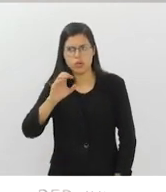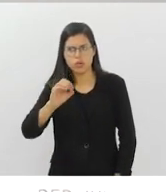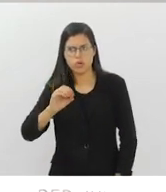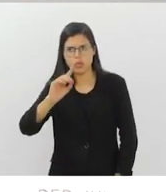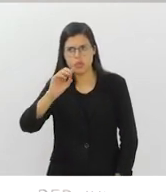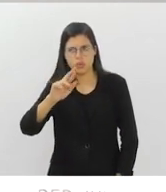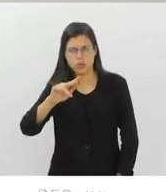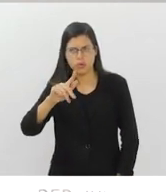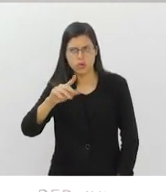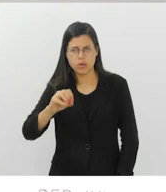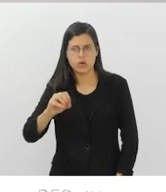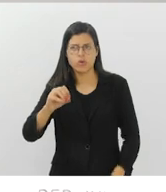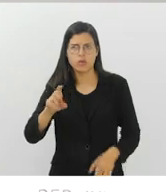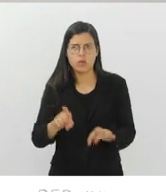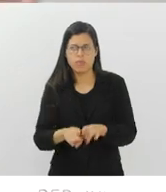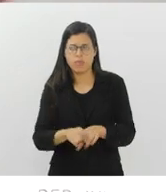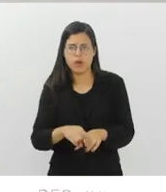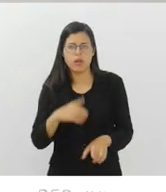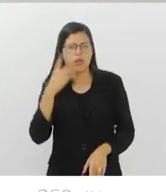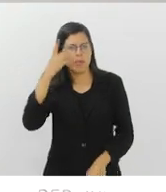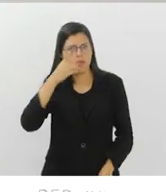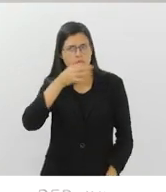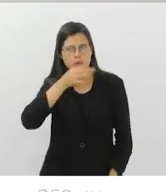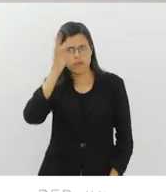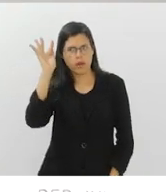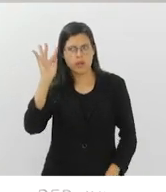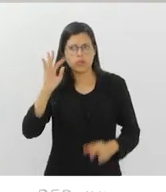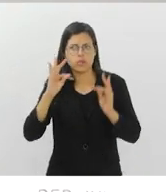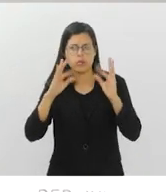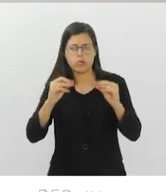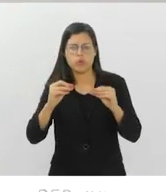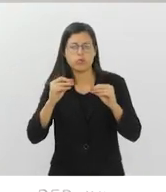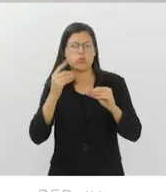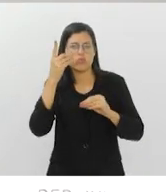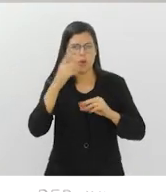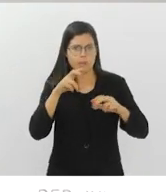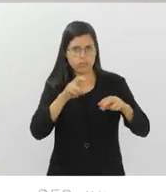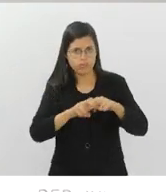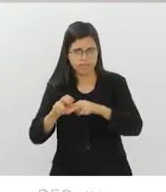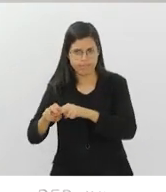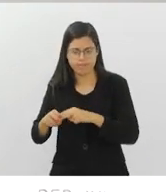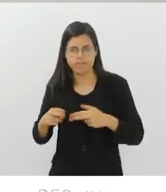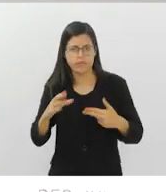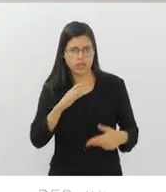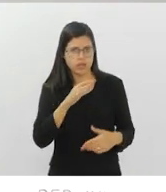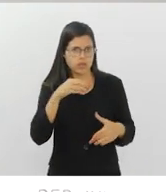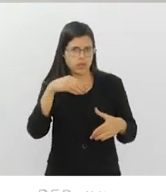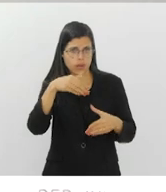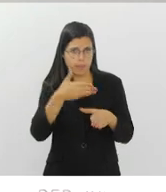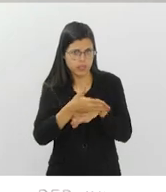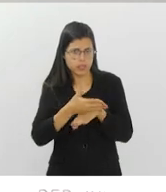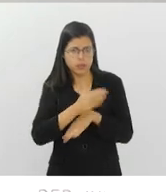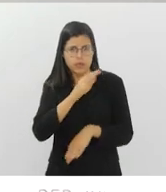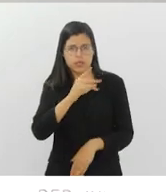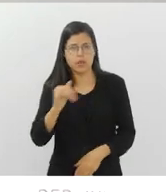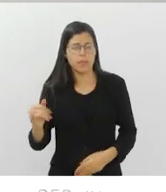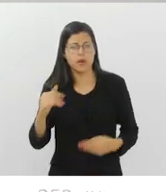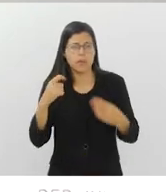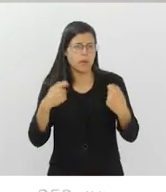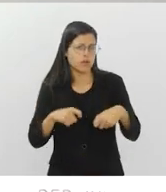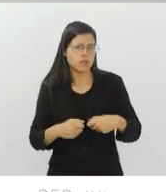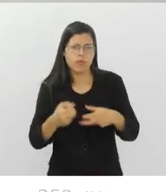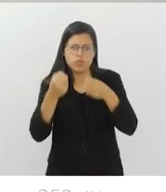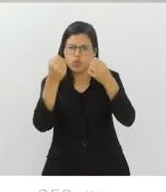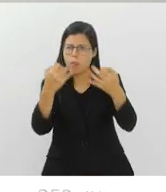o nosso deputado Fred Pacheco e todos os deputados que fazem parte dessa CPI. Mas nós precisamos de um esclarecimento mais claro,